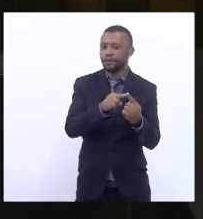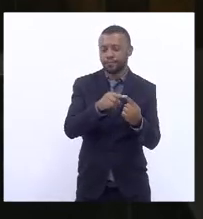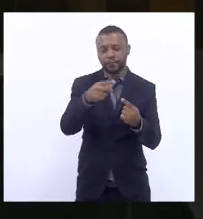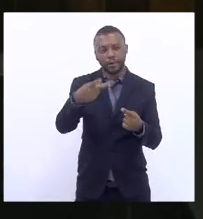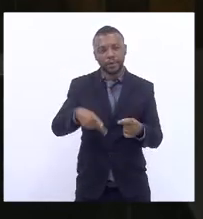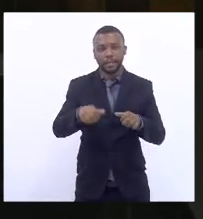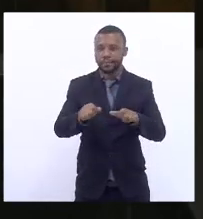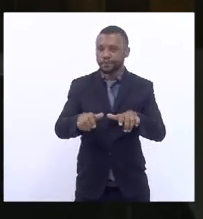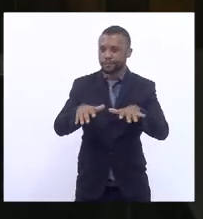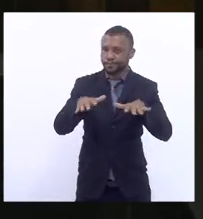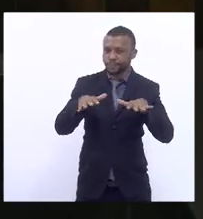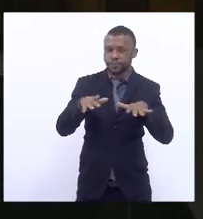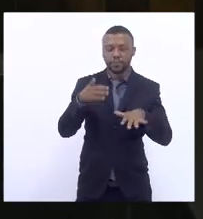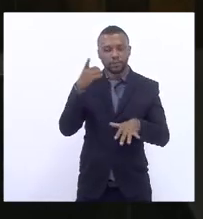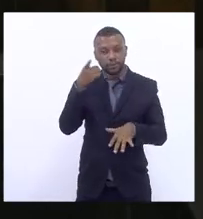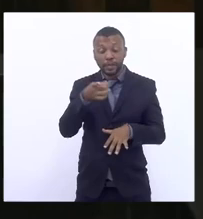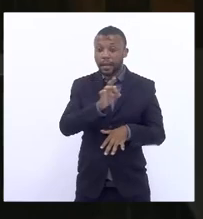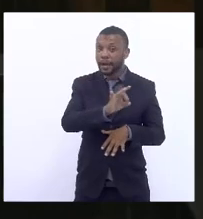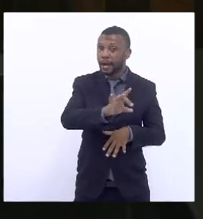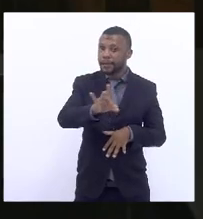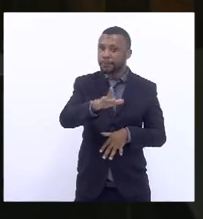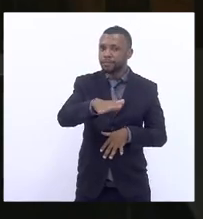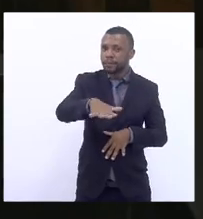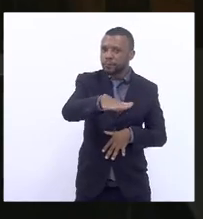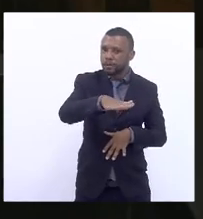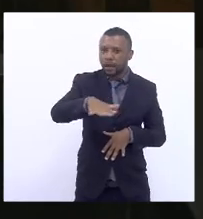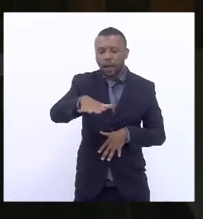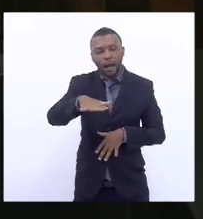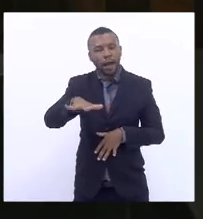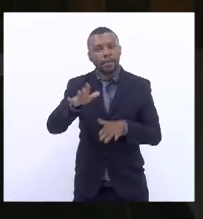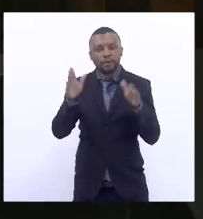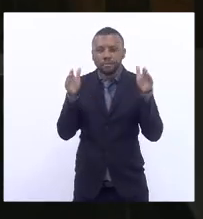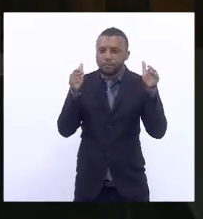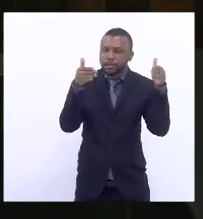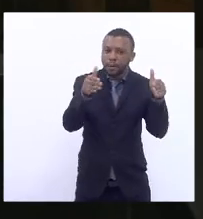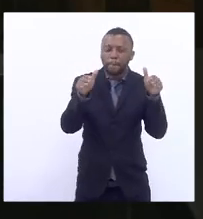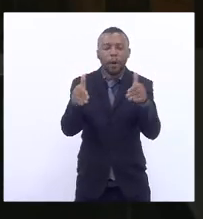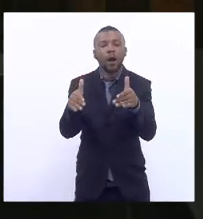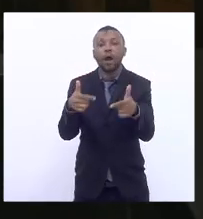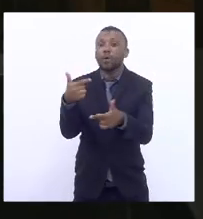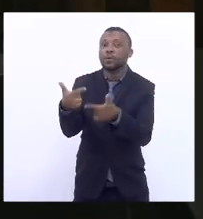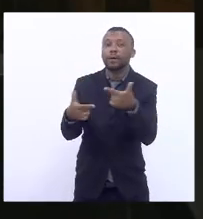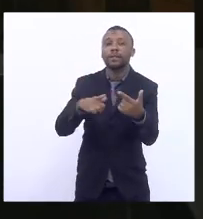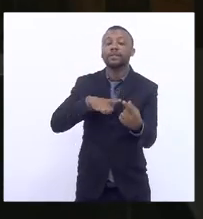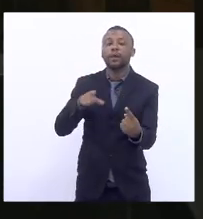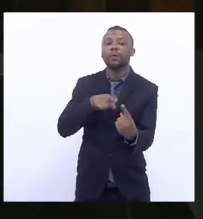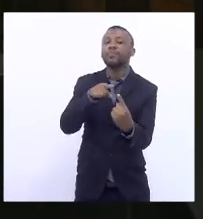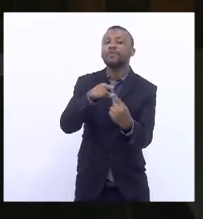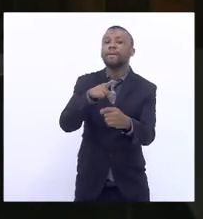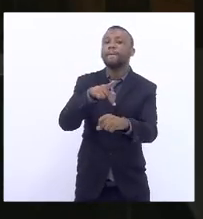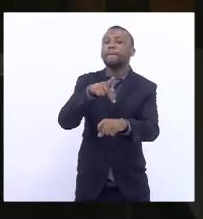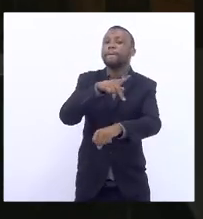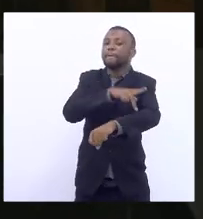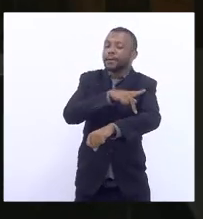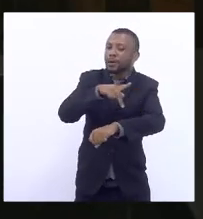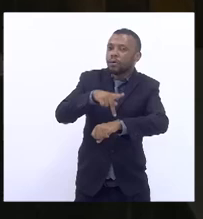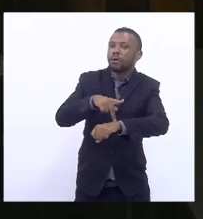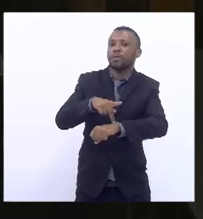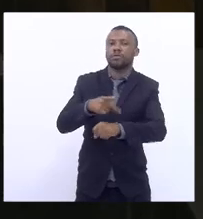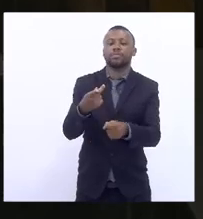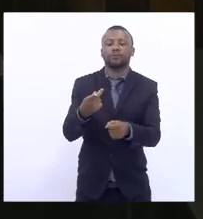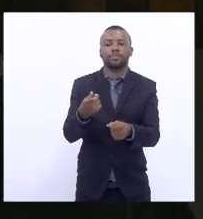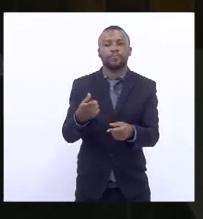missão, e aí cada um também na sua área, ela é também uma missão pedagógica. É preciso também,